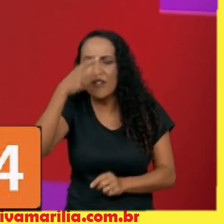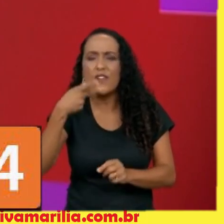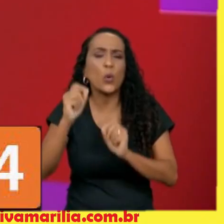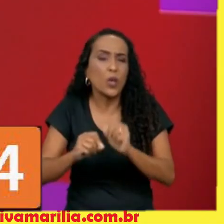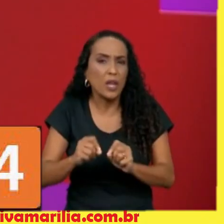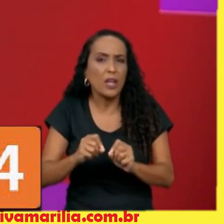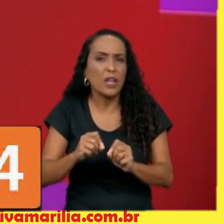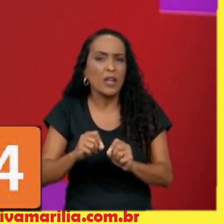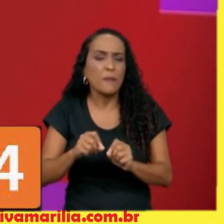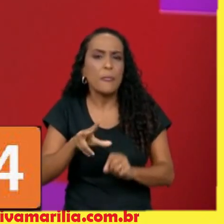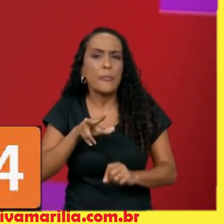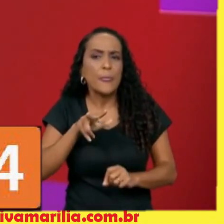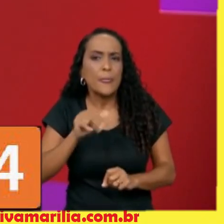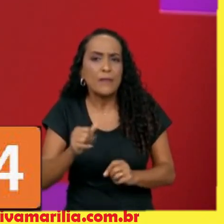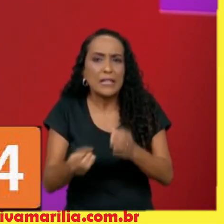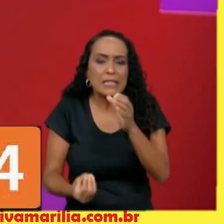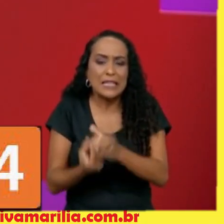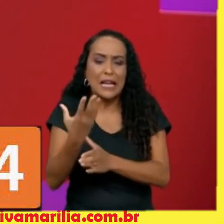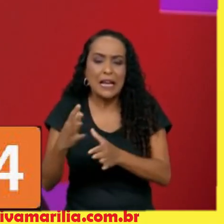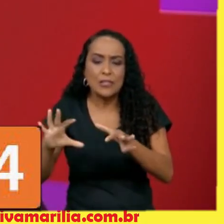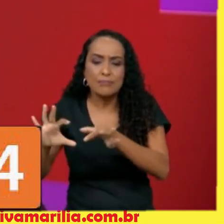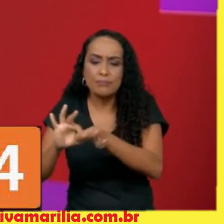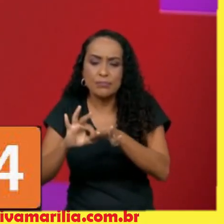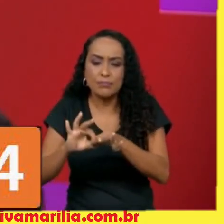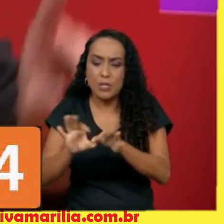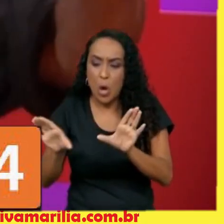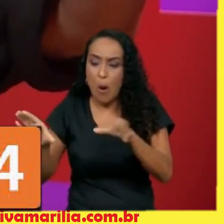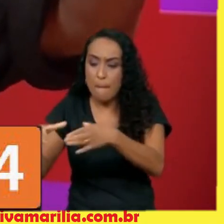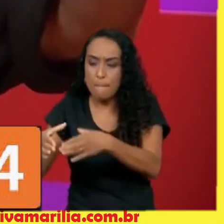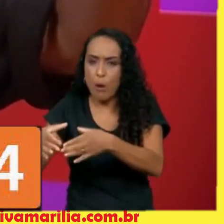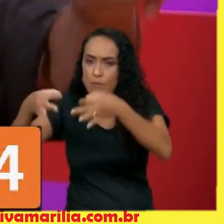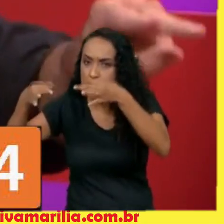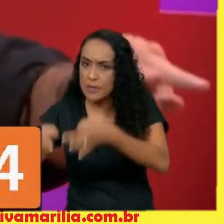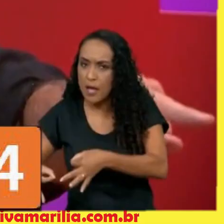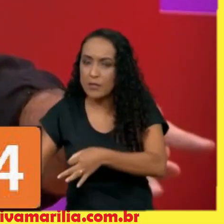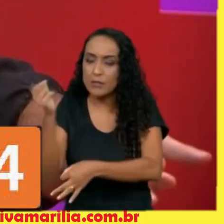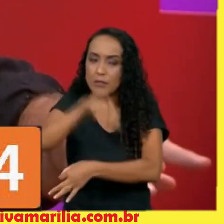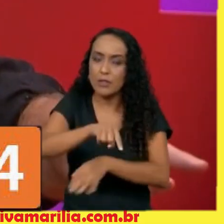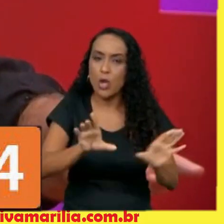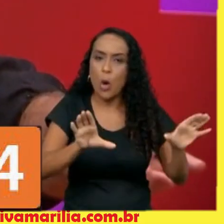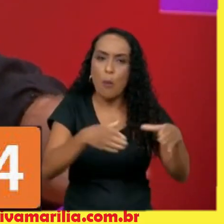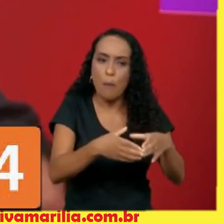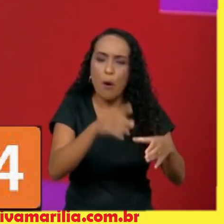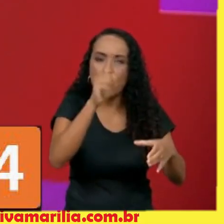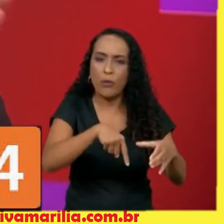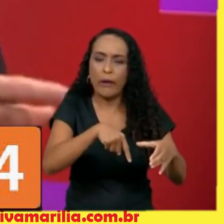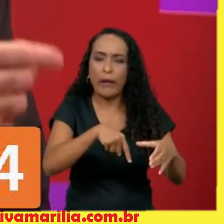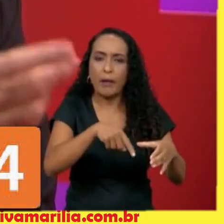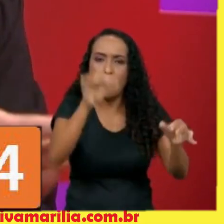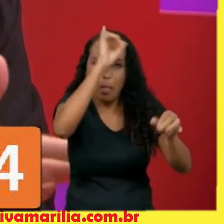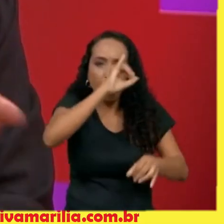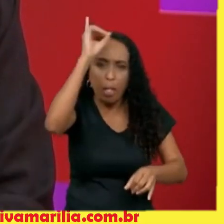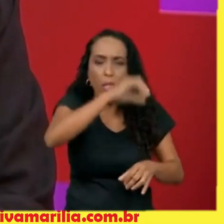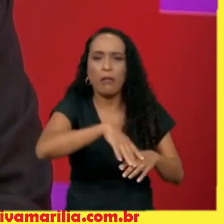criar uma cisão entre o pobre honesto e o pobre tornado delinquente, né? Aí pode ser